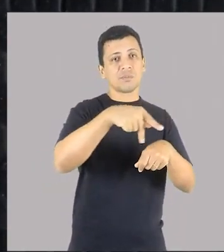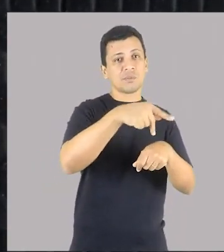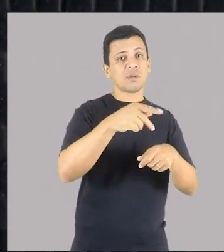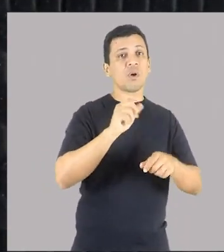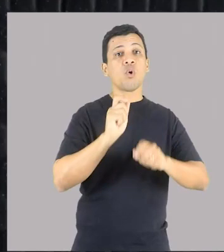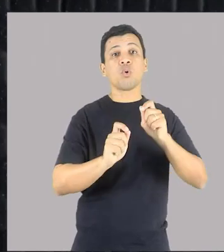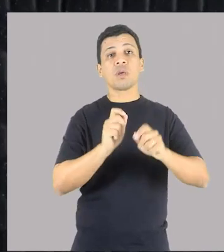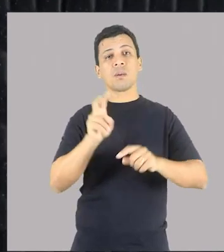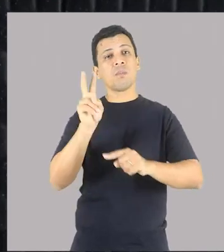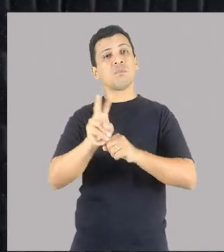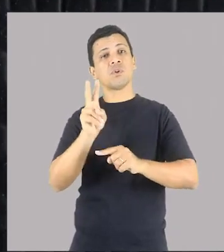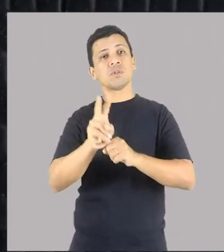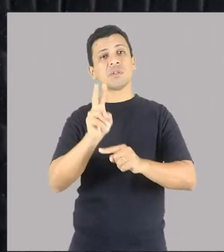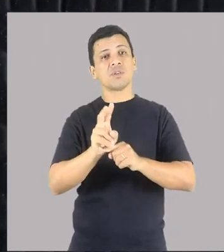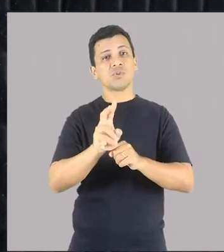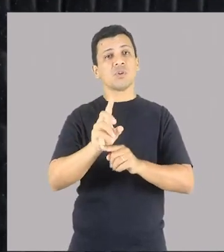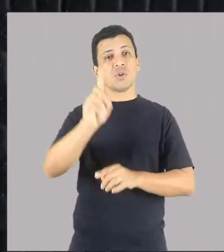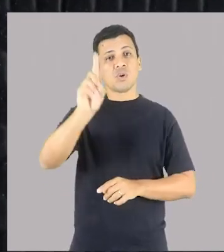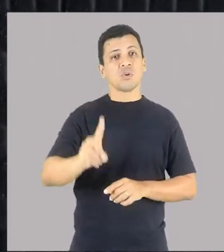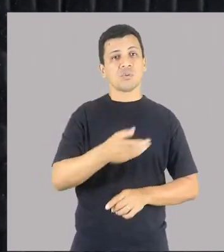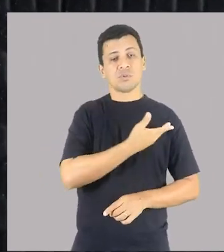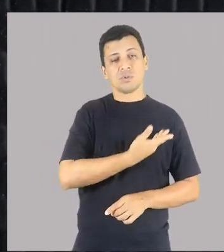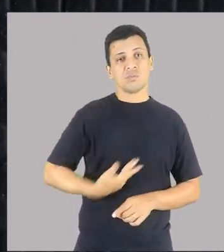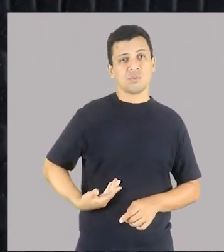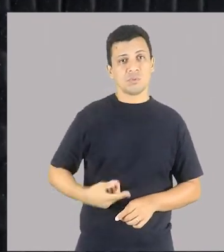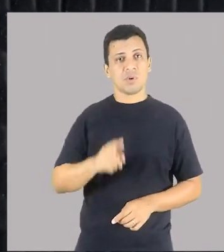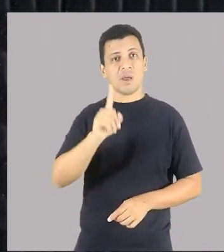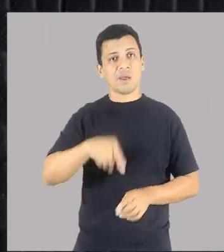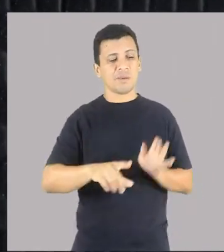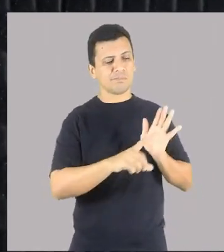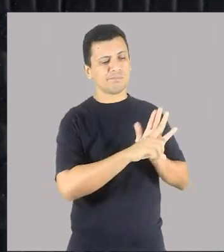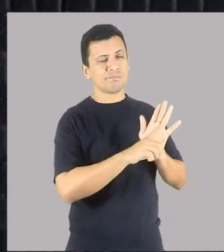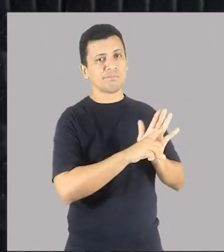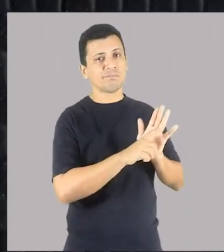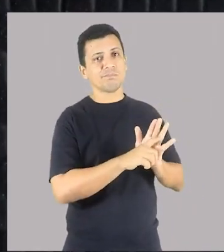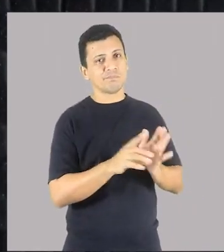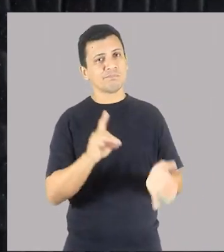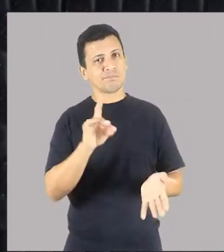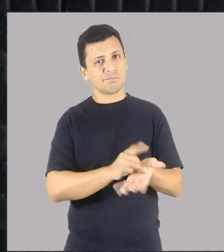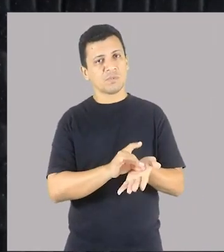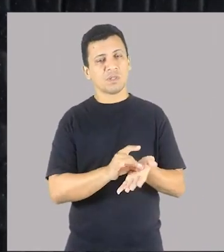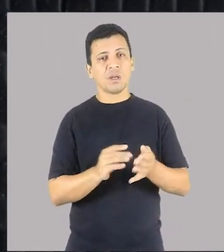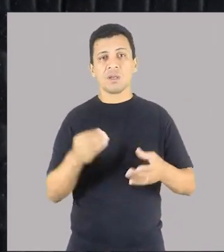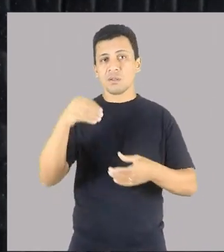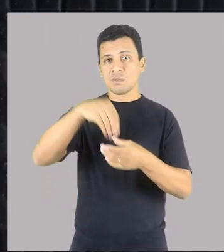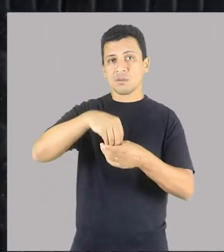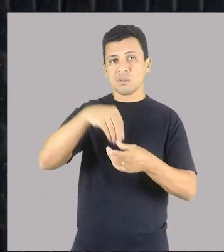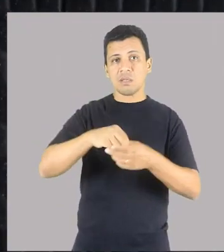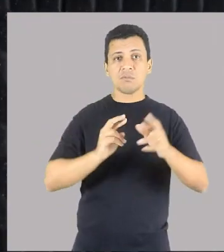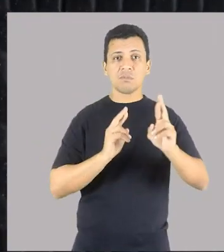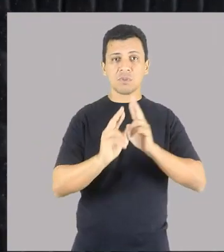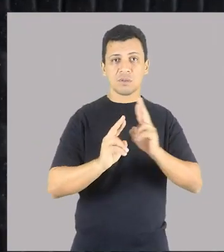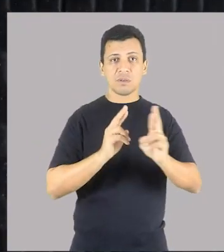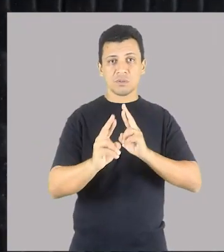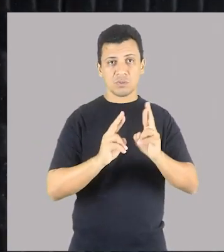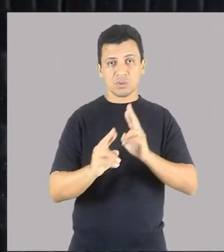interesse público. Presume-se legítimo um ato administrativo. Obviamente que, dentro das relações, esse